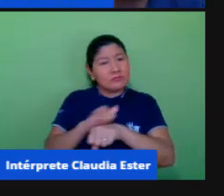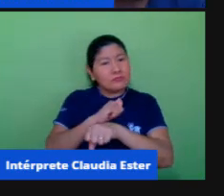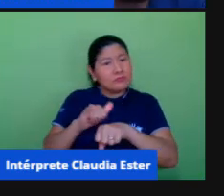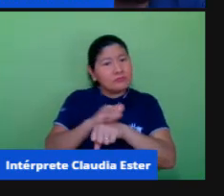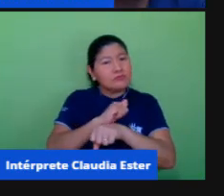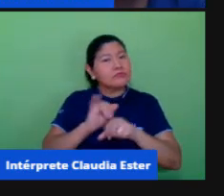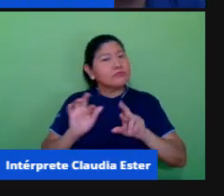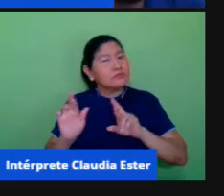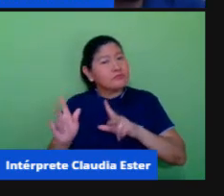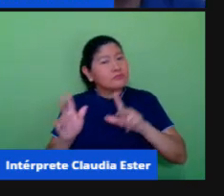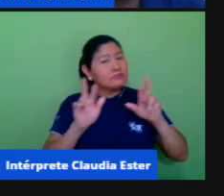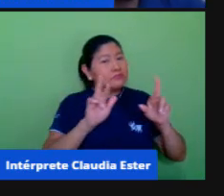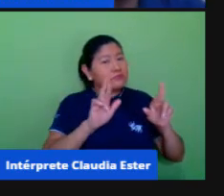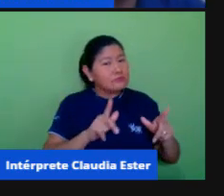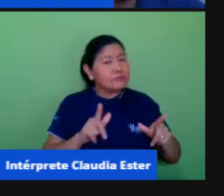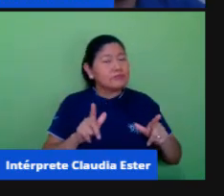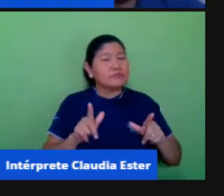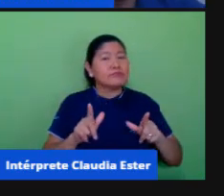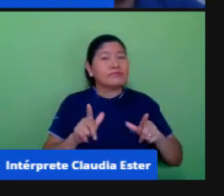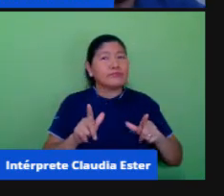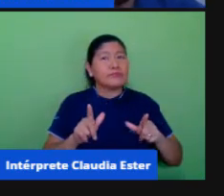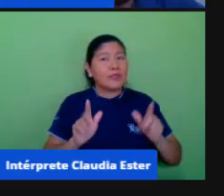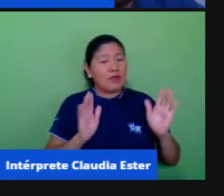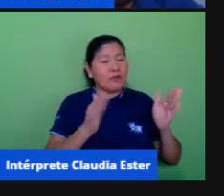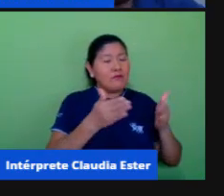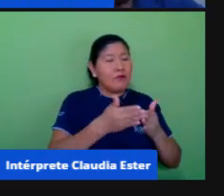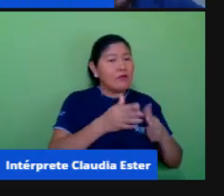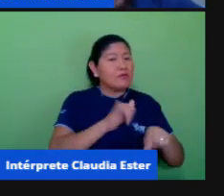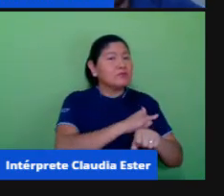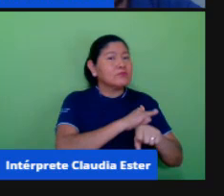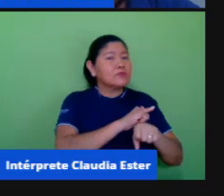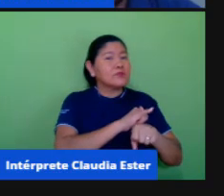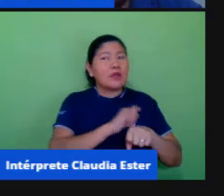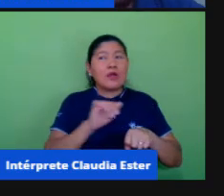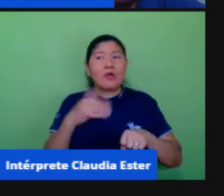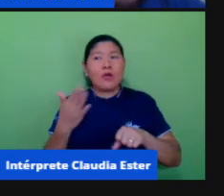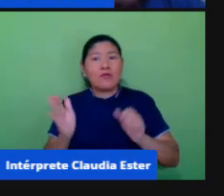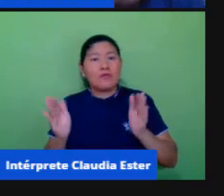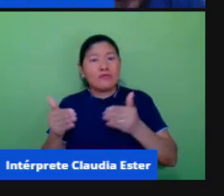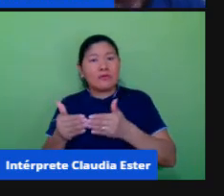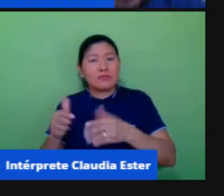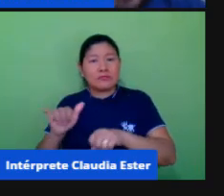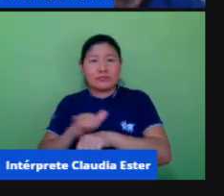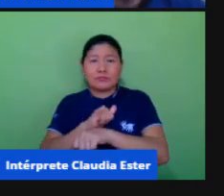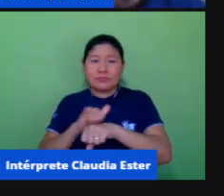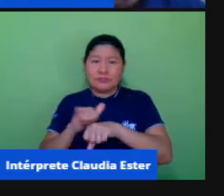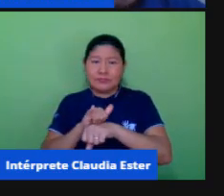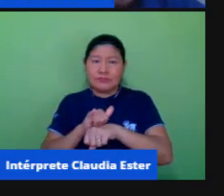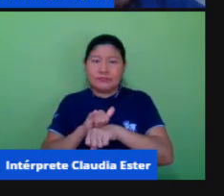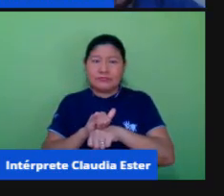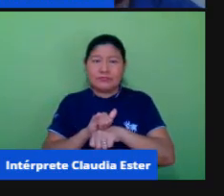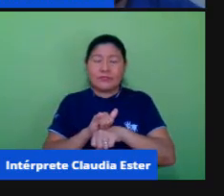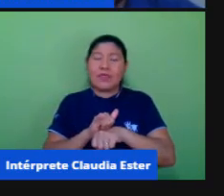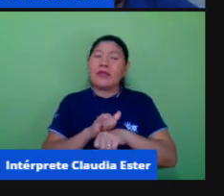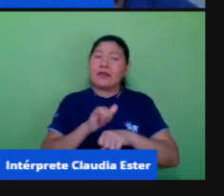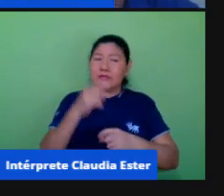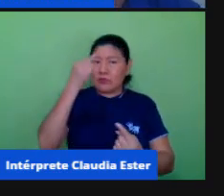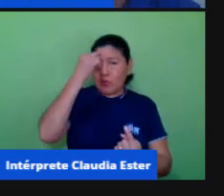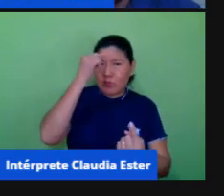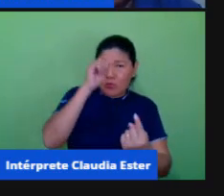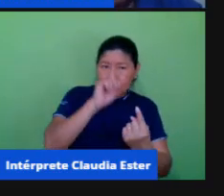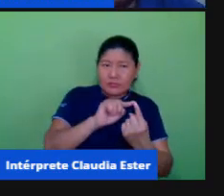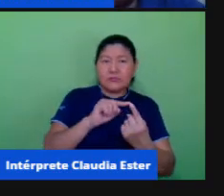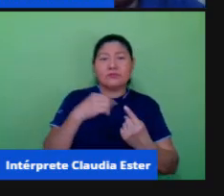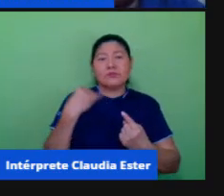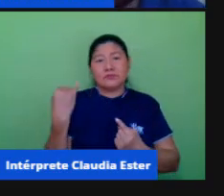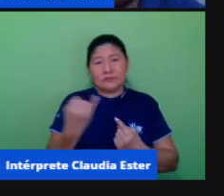ser de forma a atender uma demanda real da comunidade, inclusive da comunidade escolar. Né? Outro exemplo que